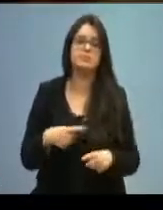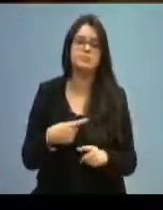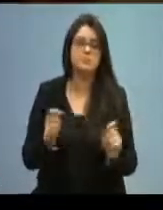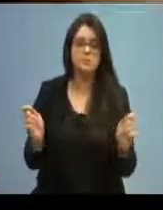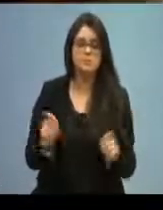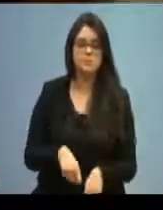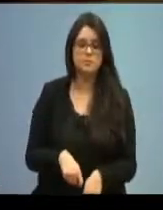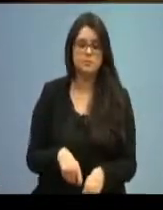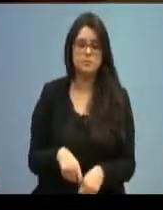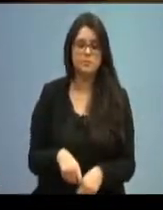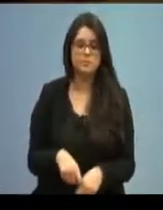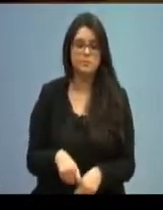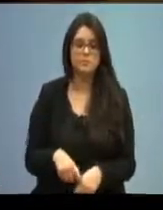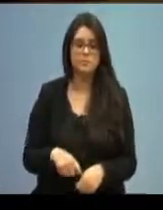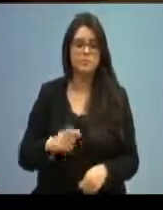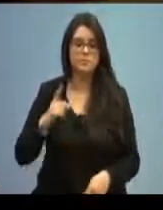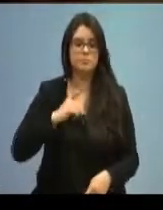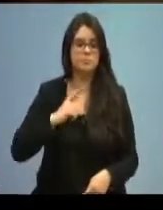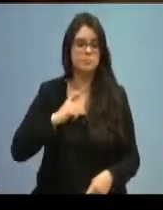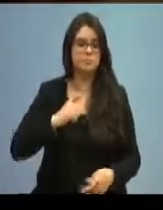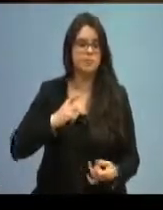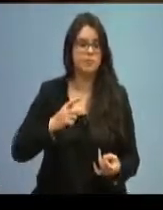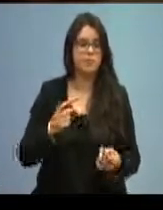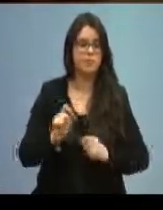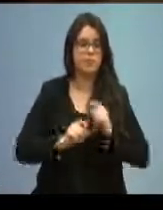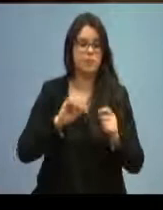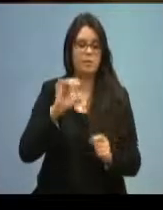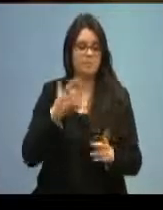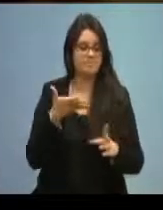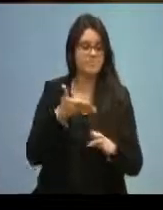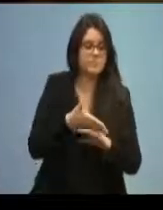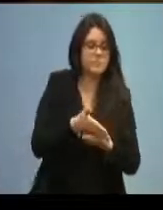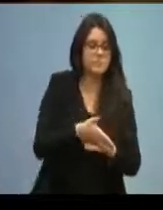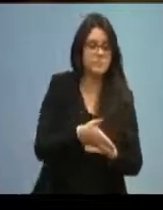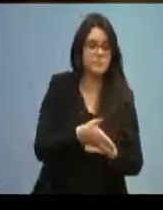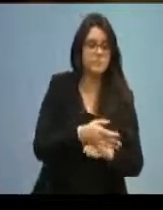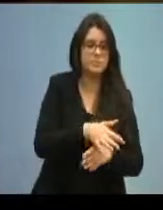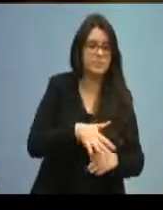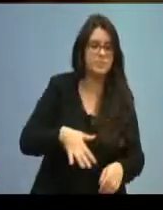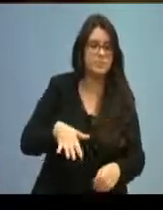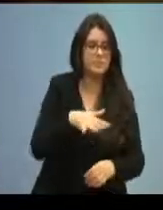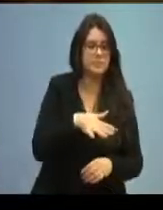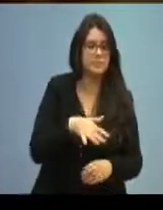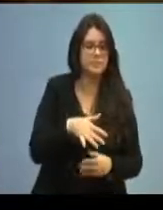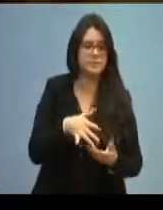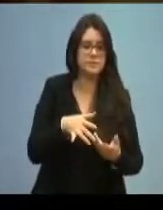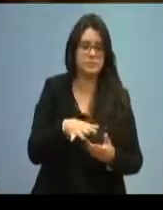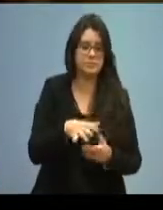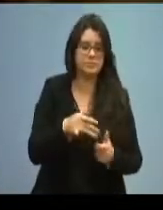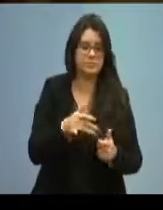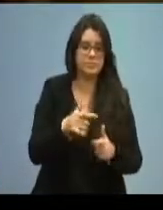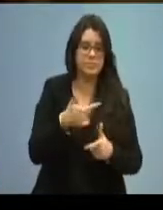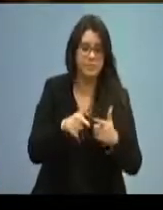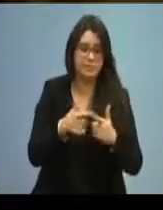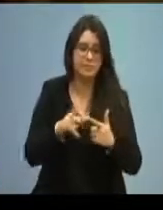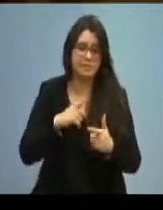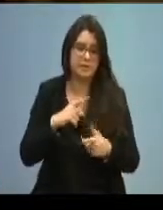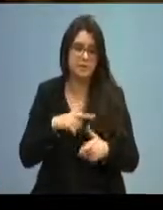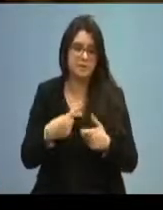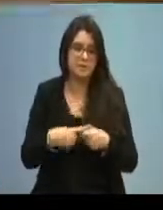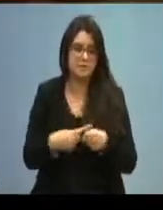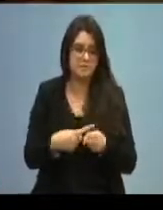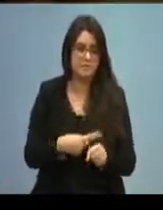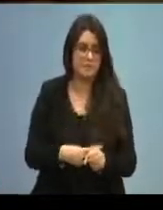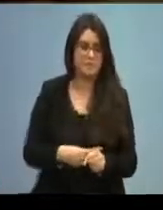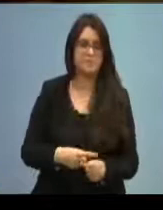um contraponto da política que acontece de ocupações em áreas sensíveis da cidade. Mas só